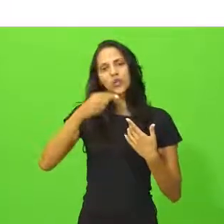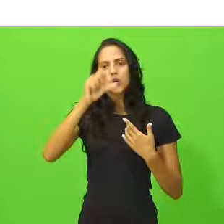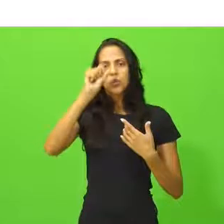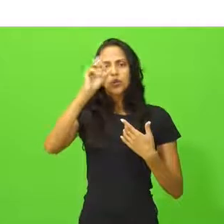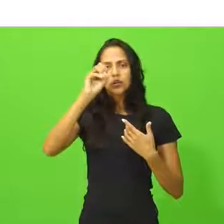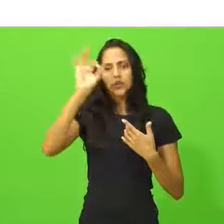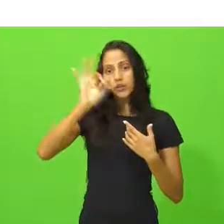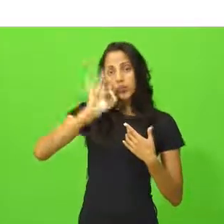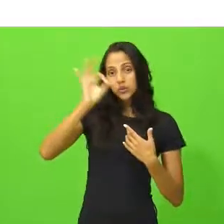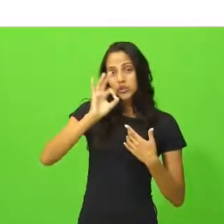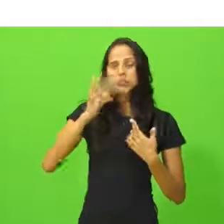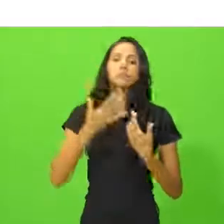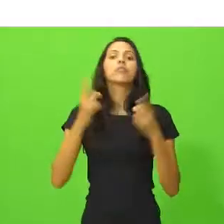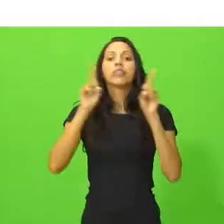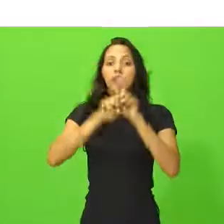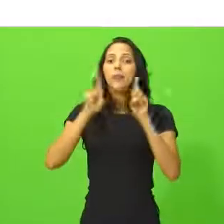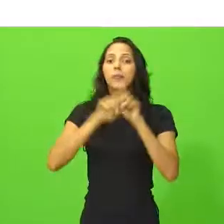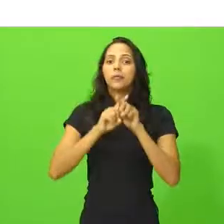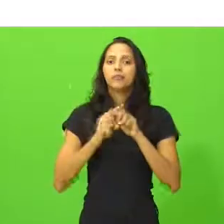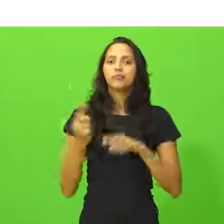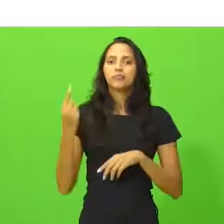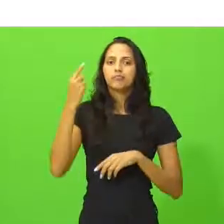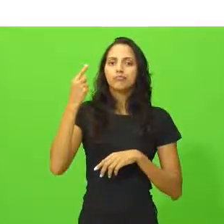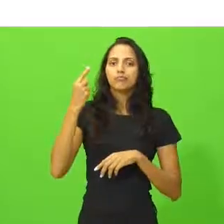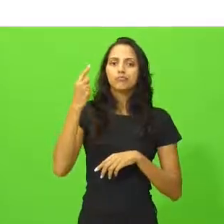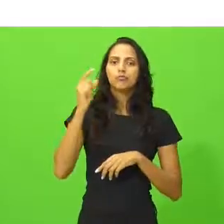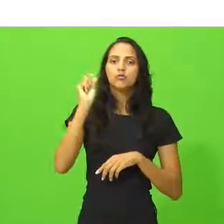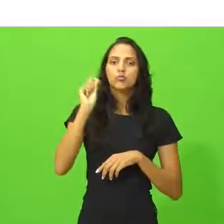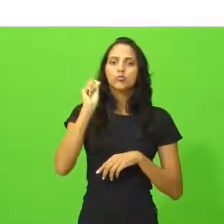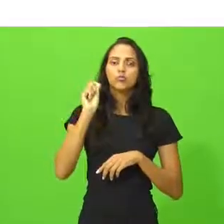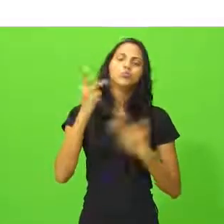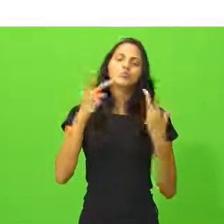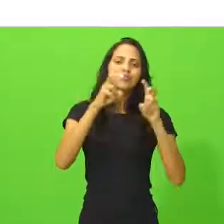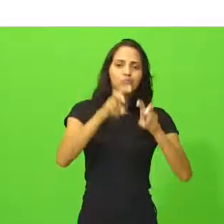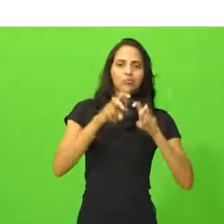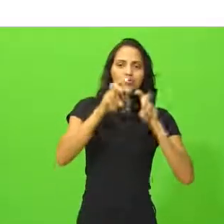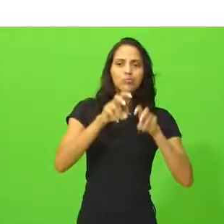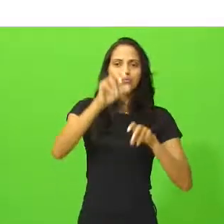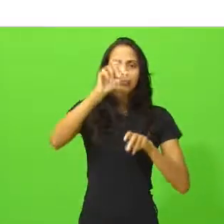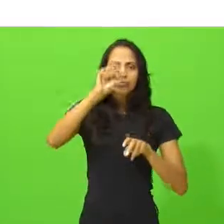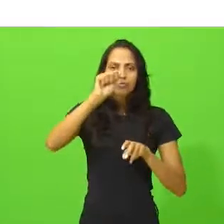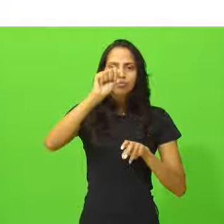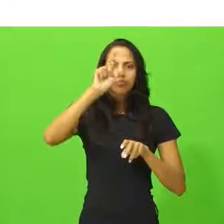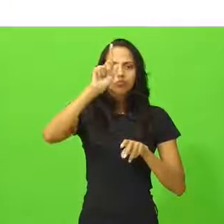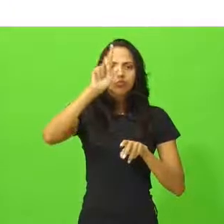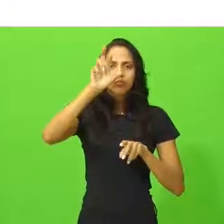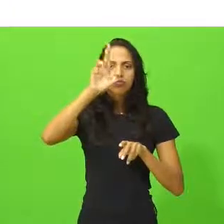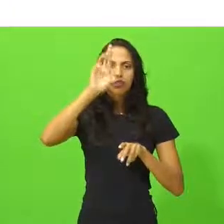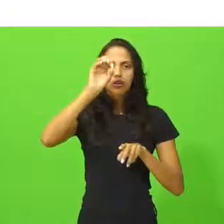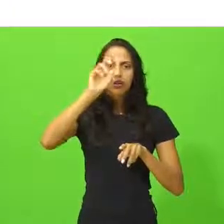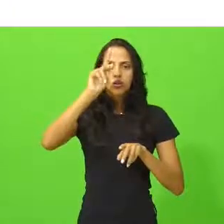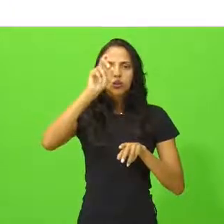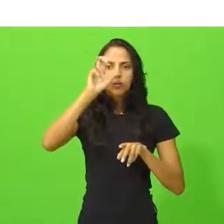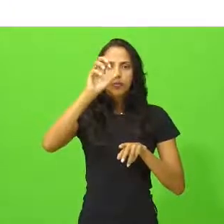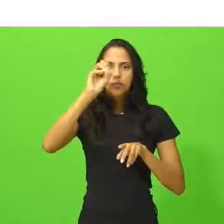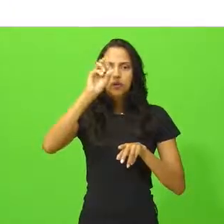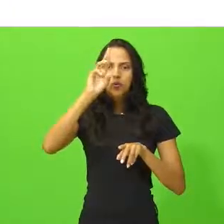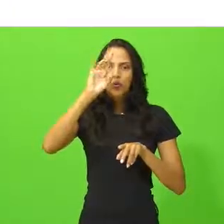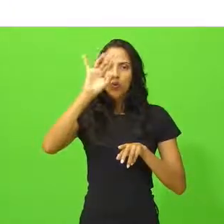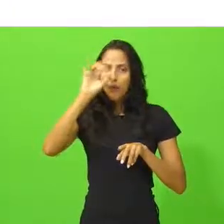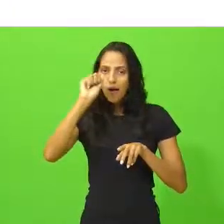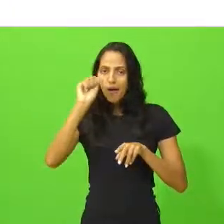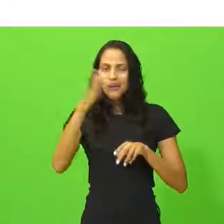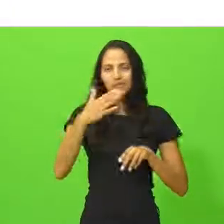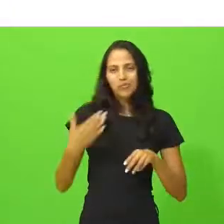28,80%. Nós temos também a agropecuária, extrativismo, caça, pesca, que está ligado ao setor